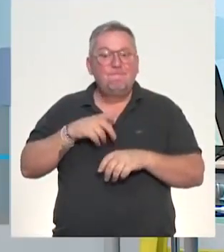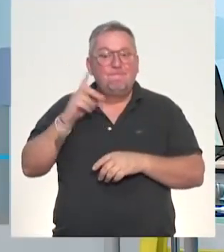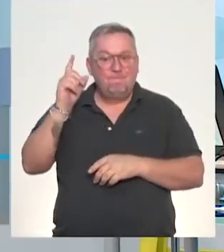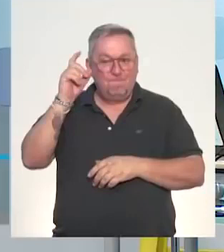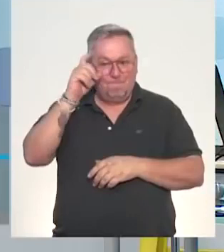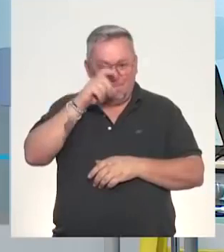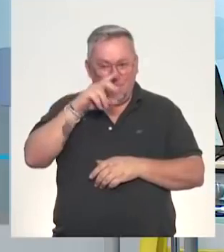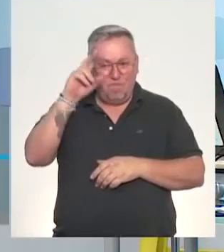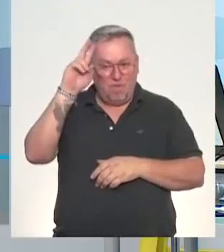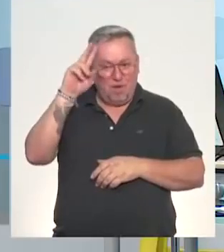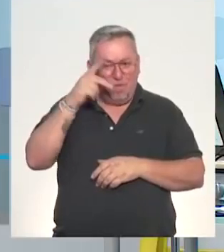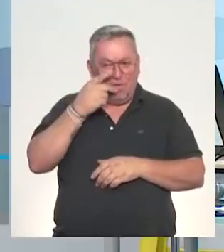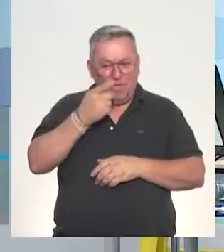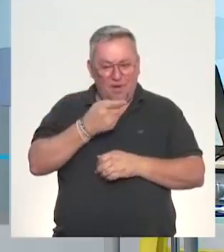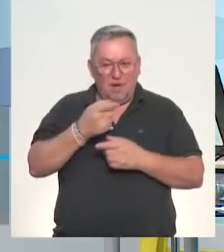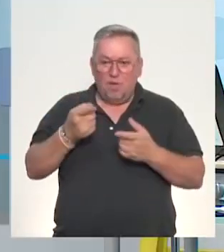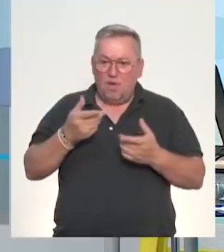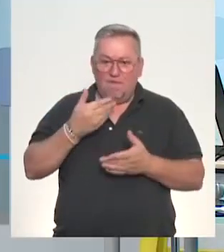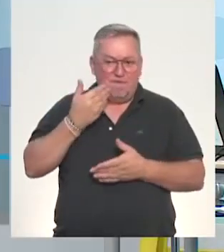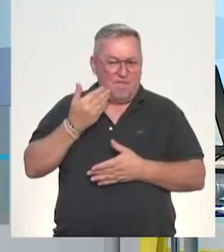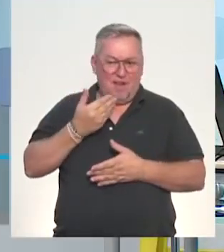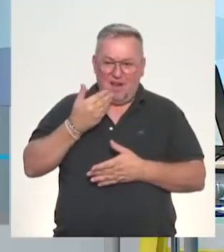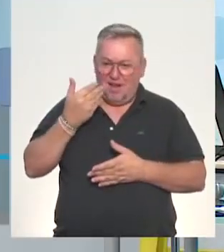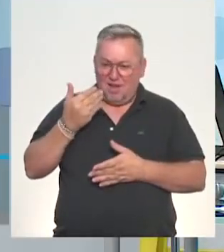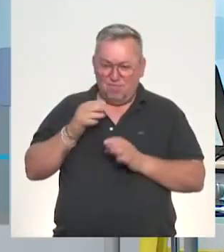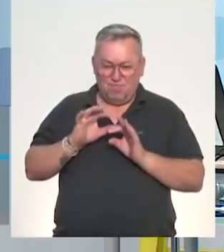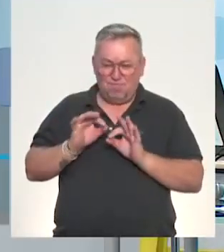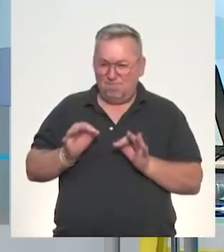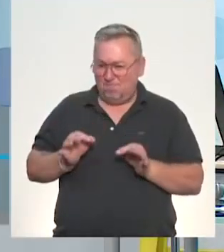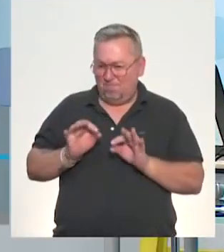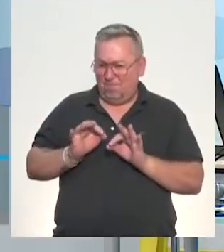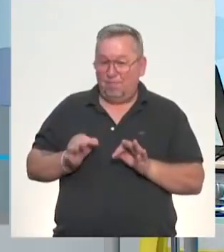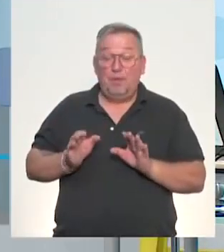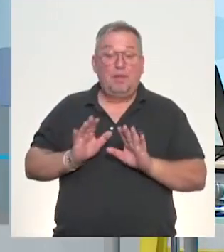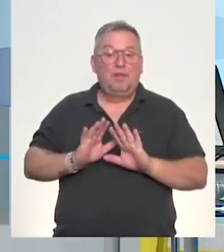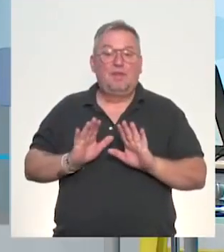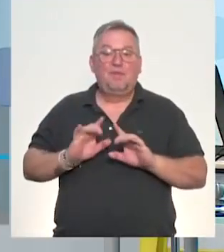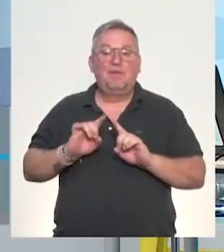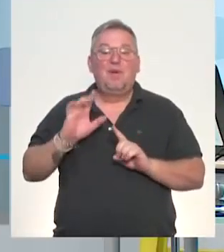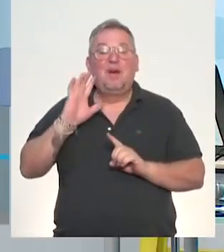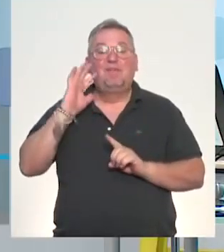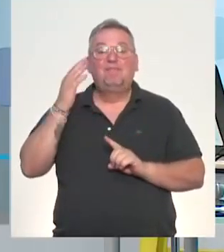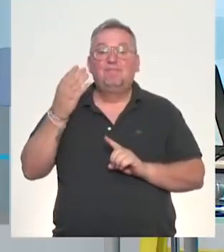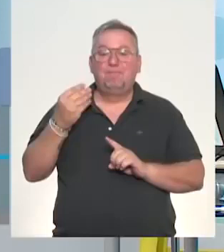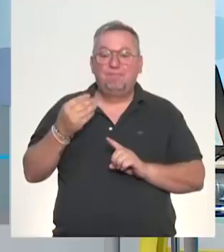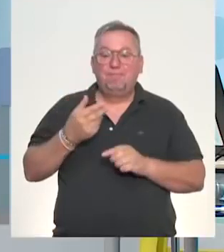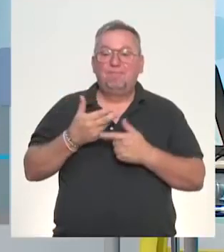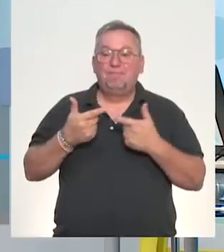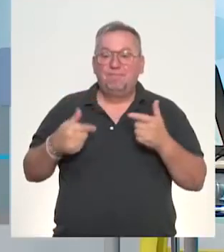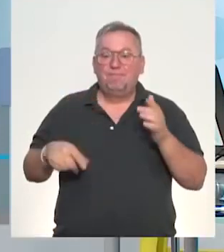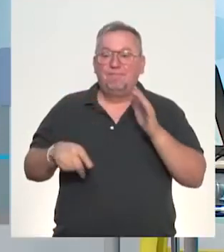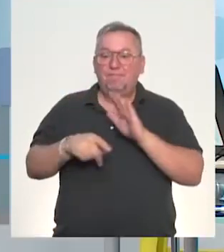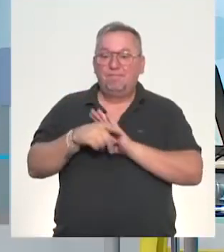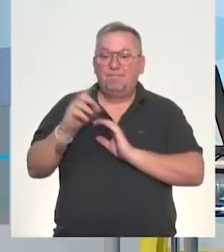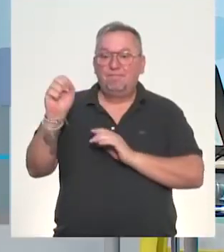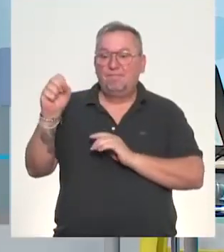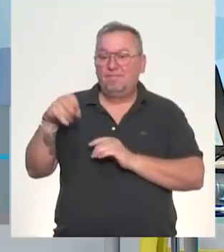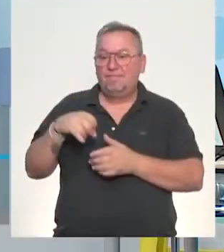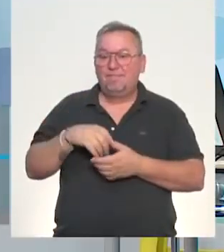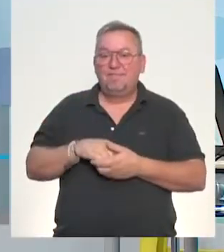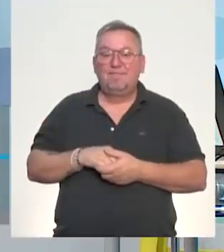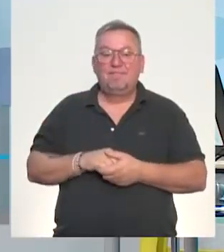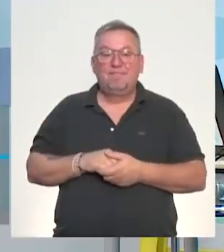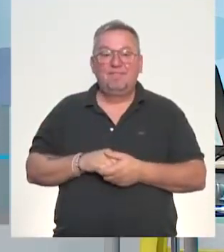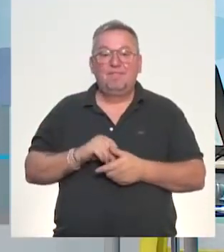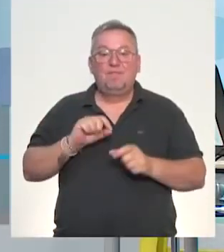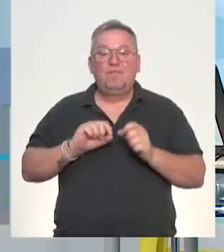lembra que eu falei para vocês que não ia ficar naquela coisinha tão simples? Então, acontece muito essa questão aí, sim, tá? Então, o